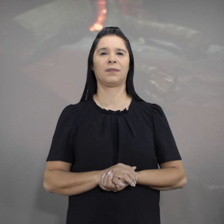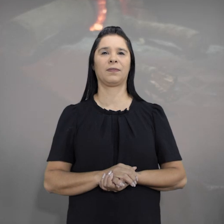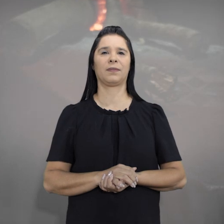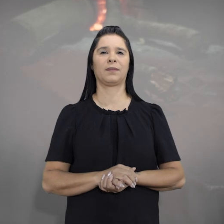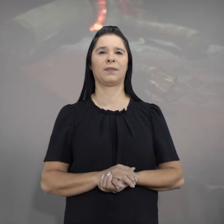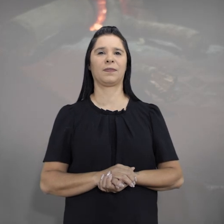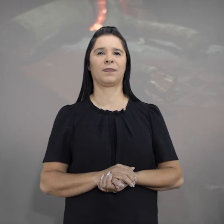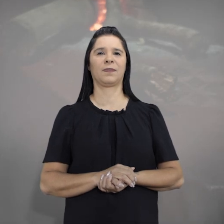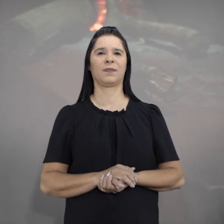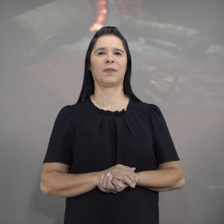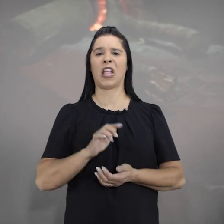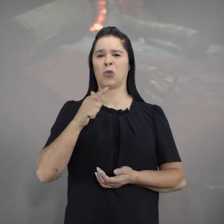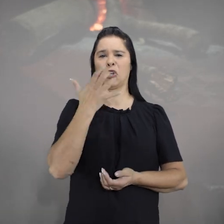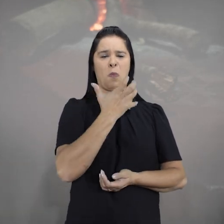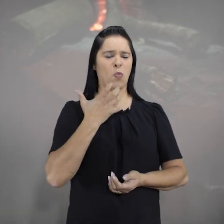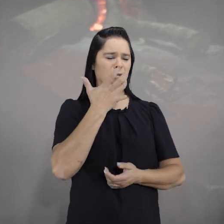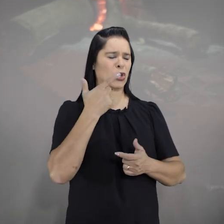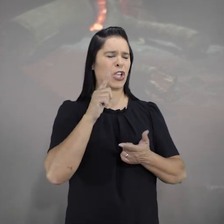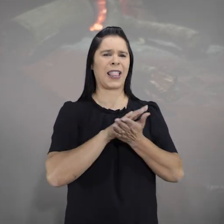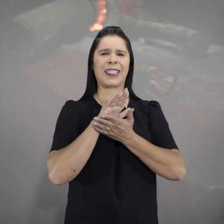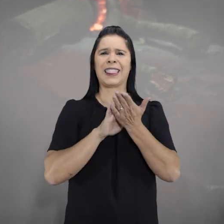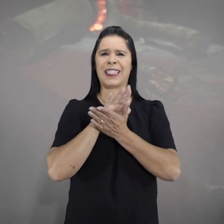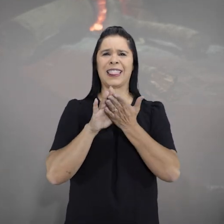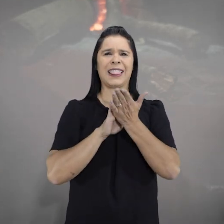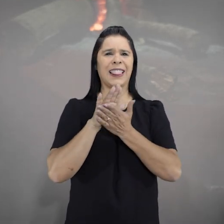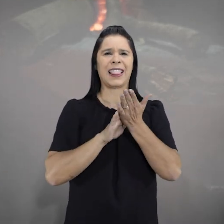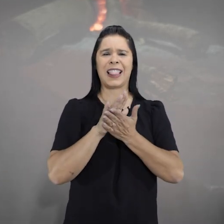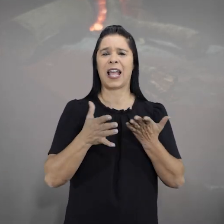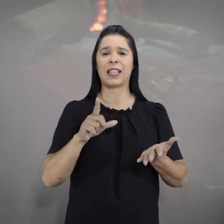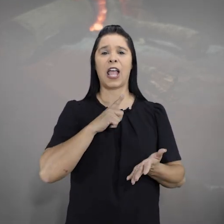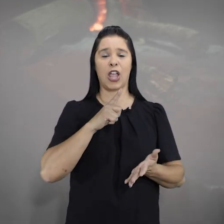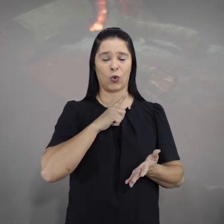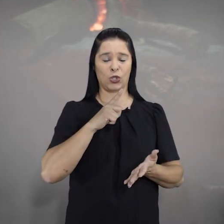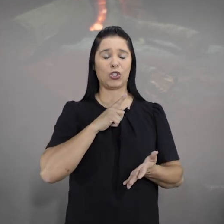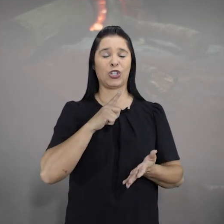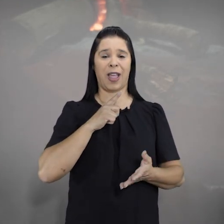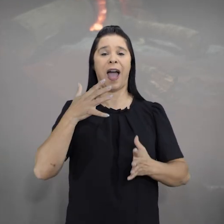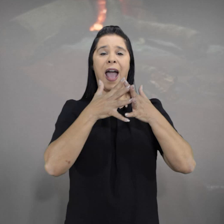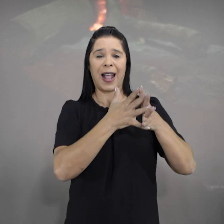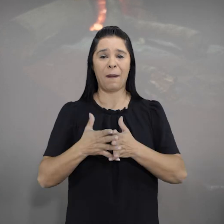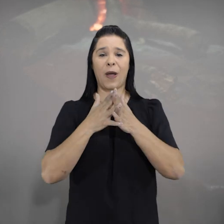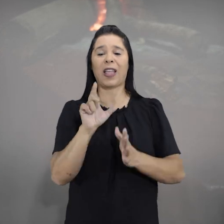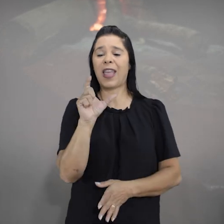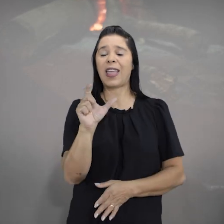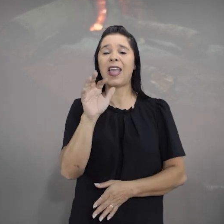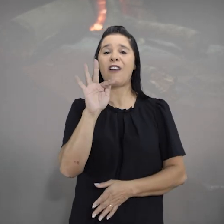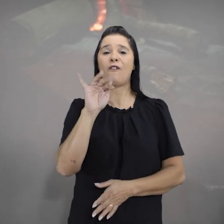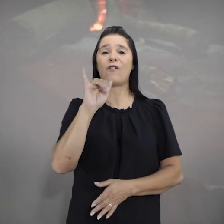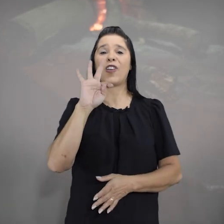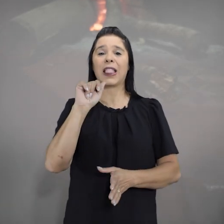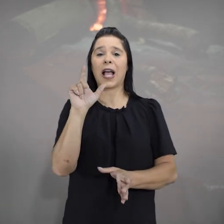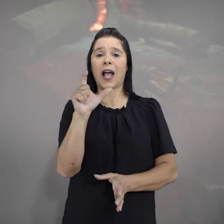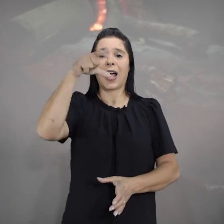bloco. Não tinha música, tinha nada. Aí eu, como no meu caminhão tinha um toca-fita, ainda era toca-fita, botei